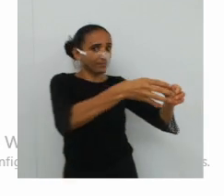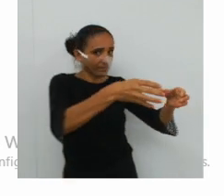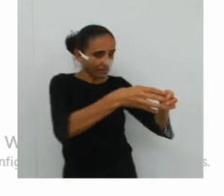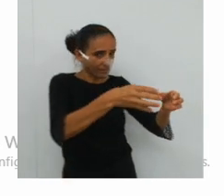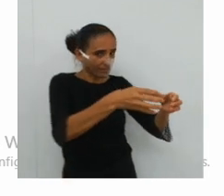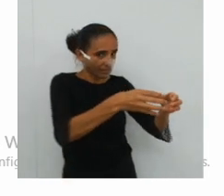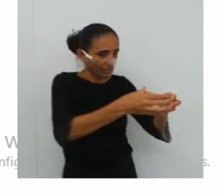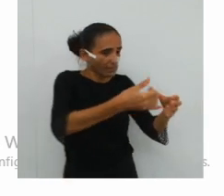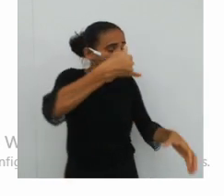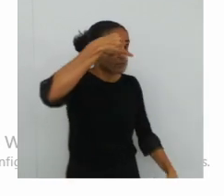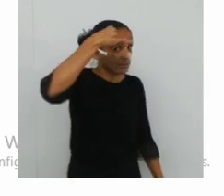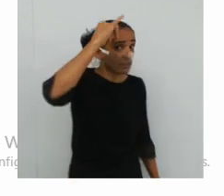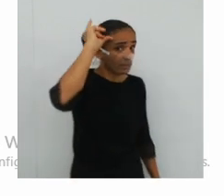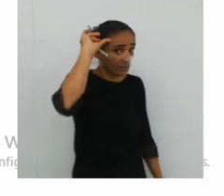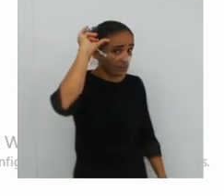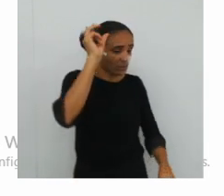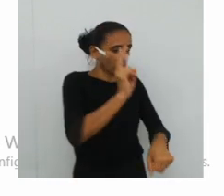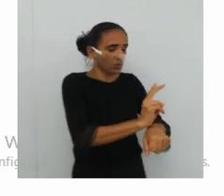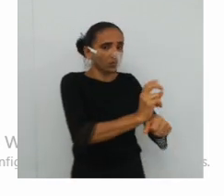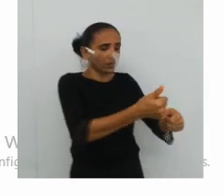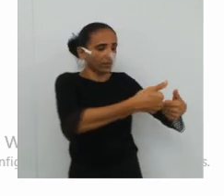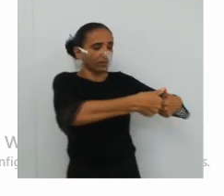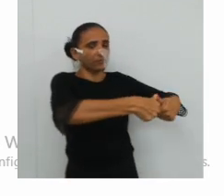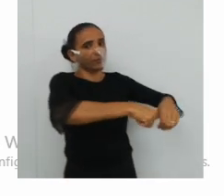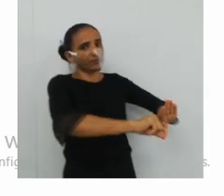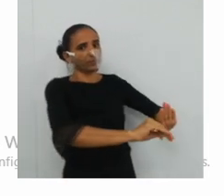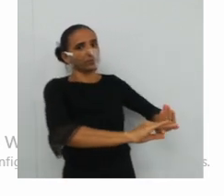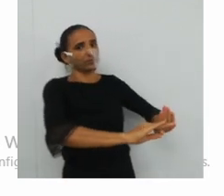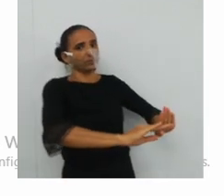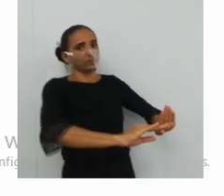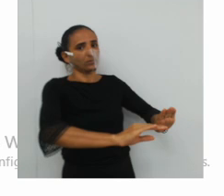do gado, ele é confinado em